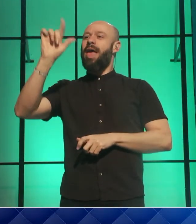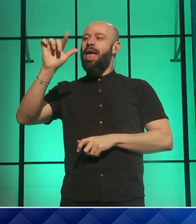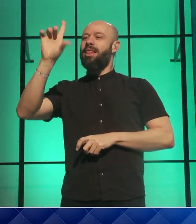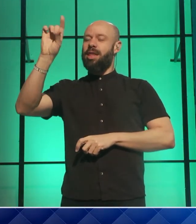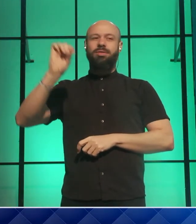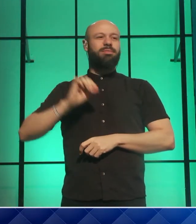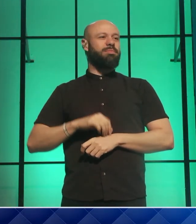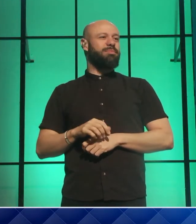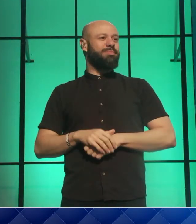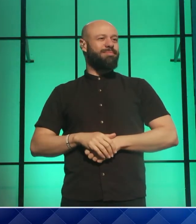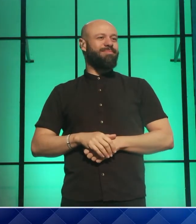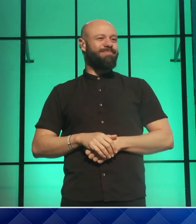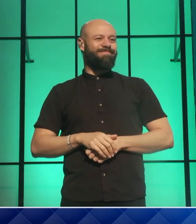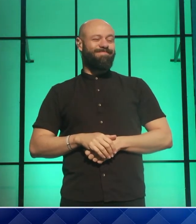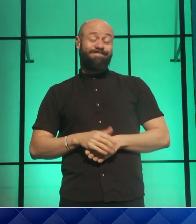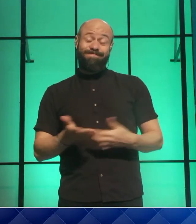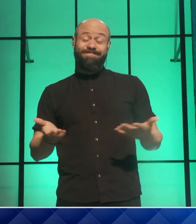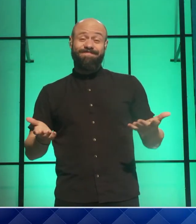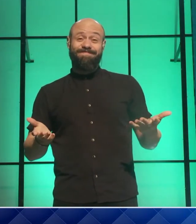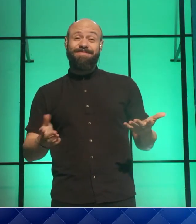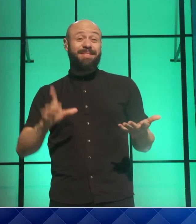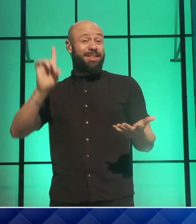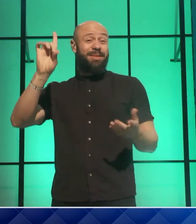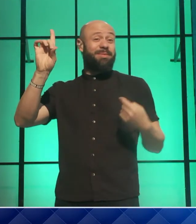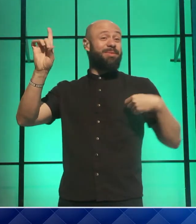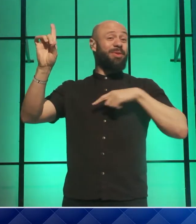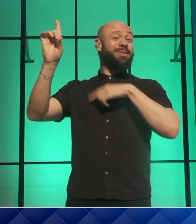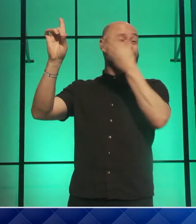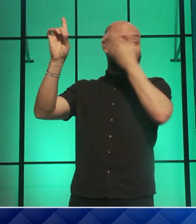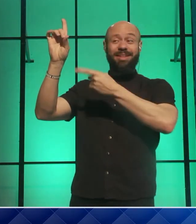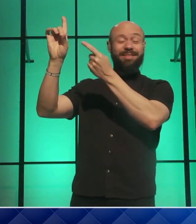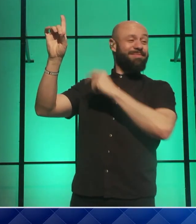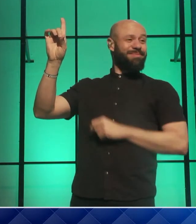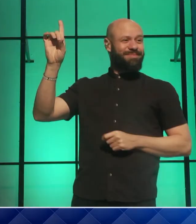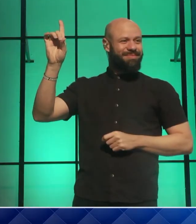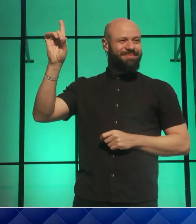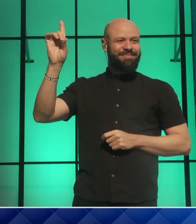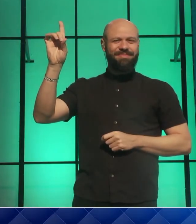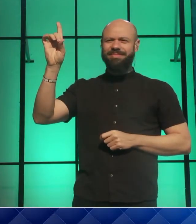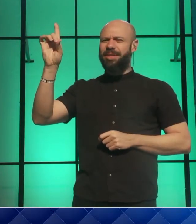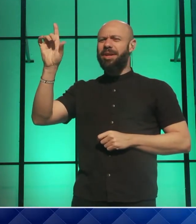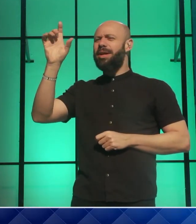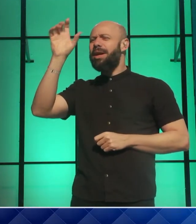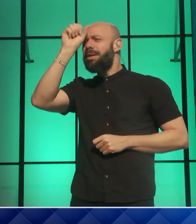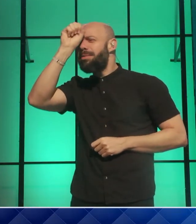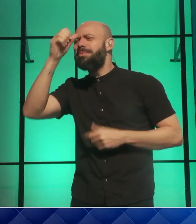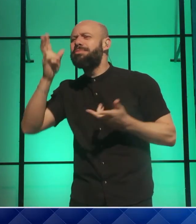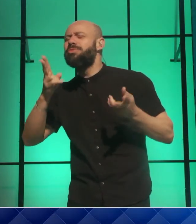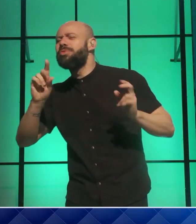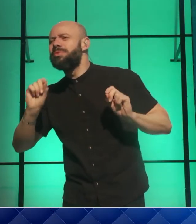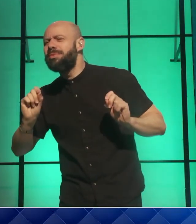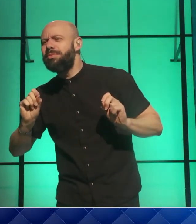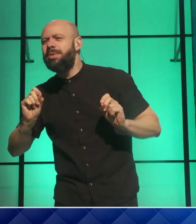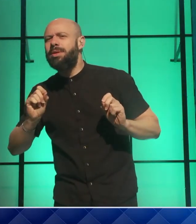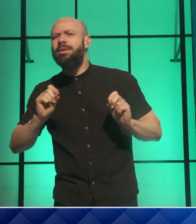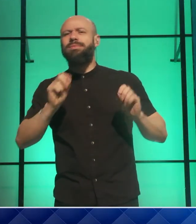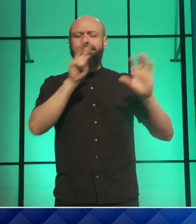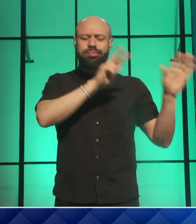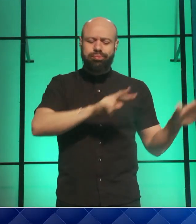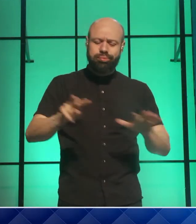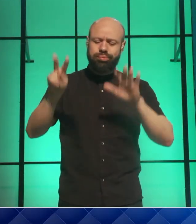será. Esse é o nosso Deus. E o que nós temos aprendido nessas últimas semanas é que Ele é um